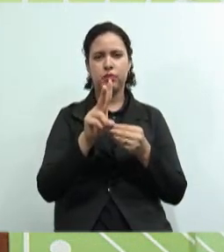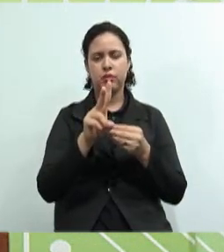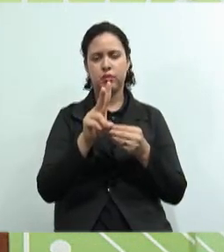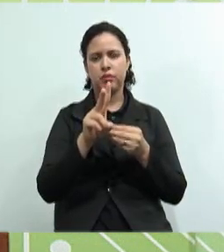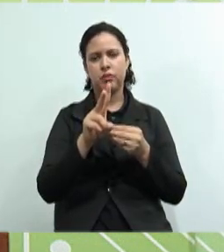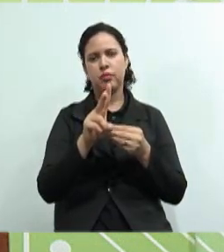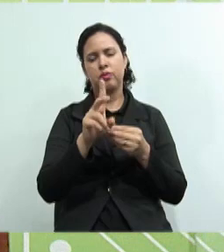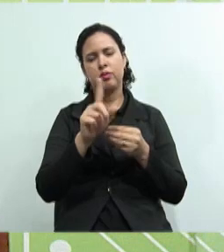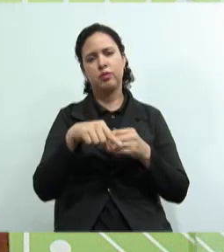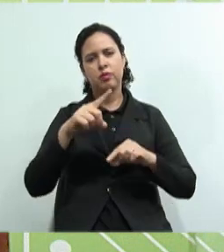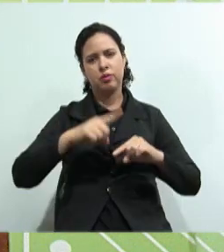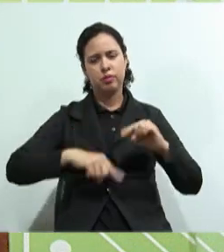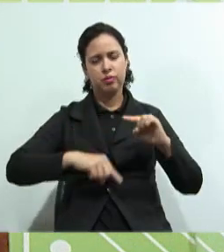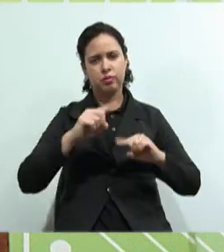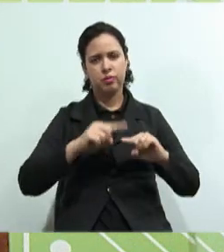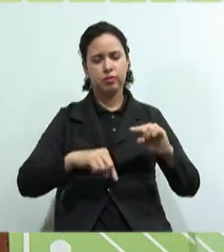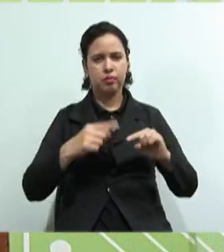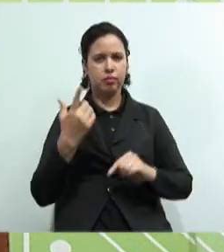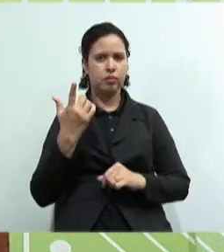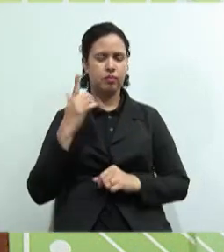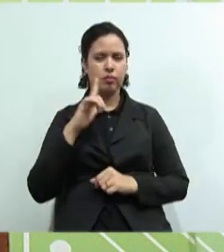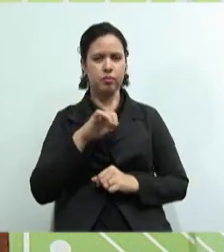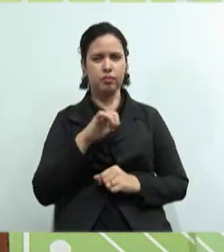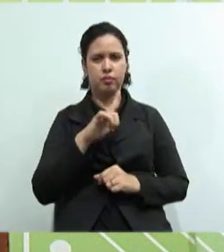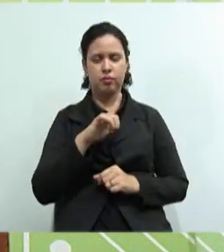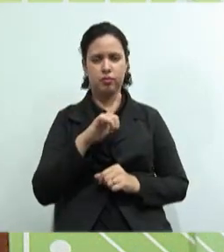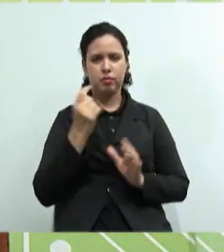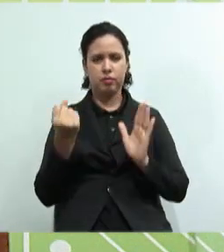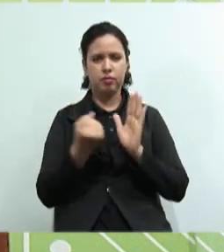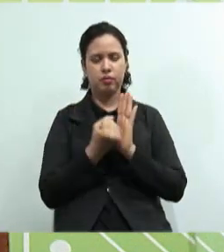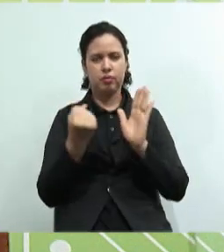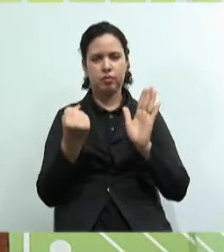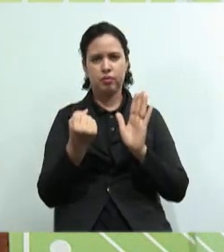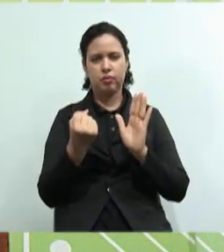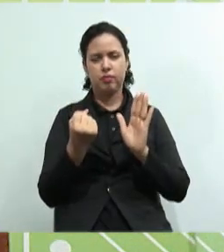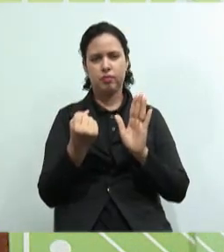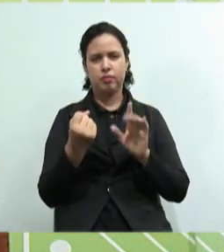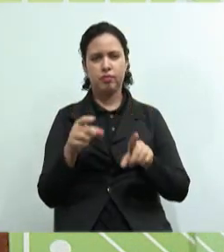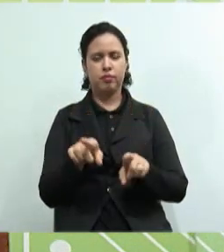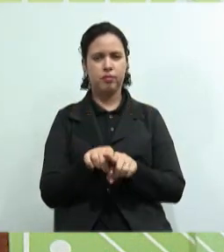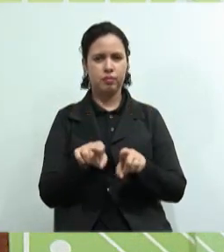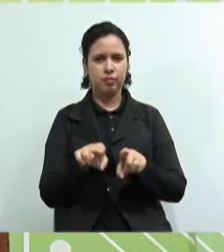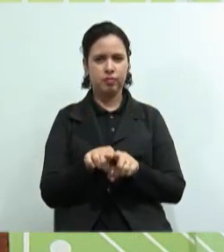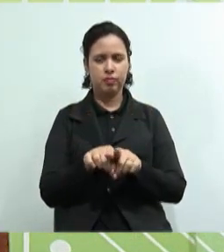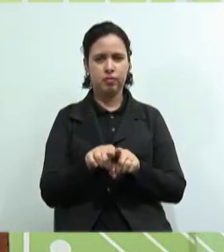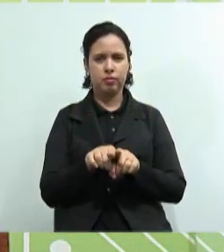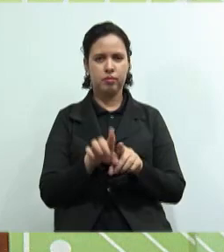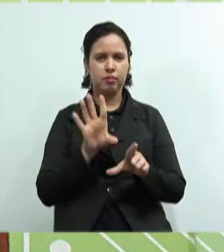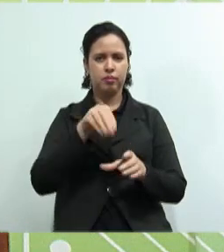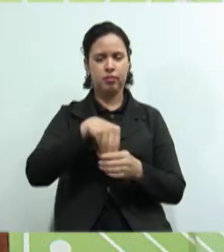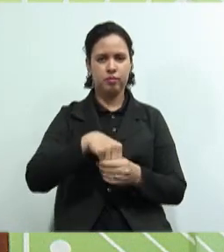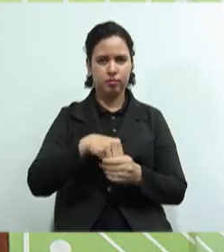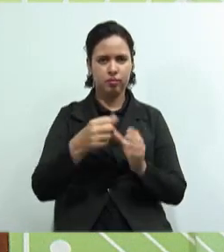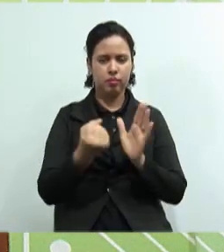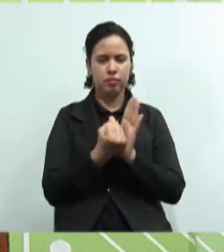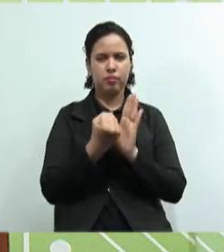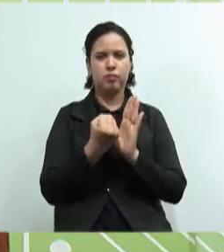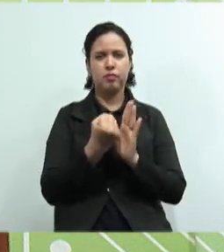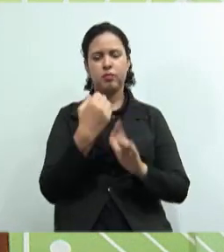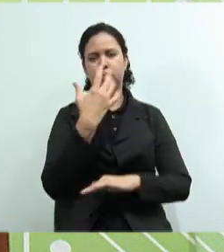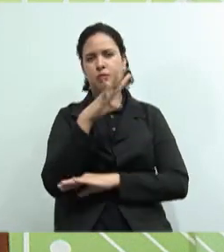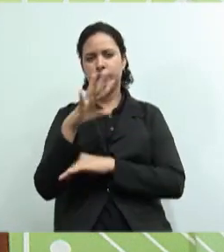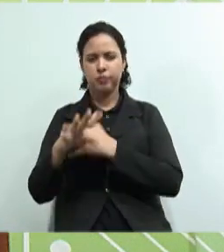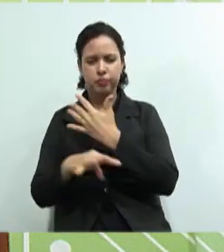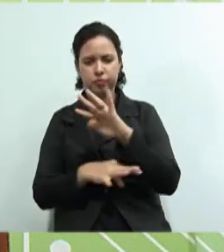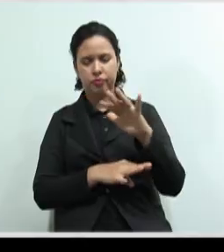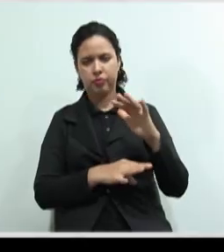conseguir essa identificação de justiça social e correção, né, dentro do impacto ecológico.